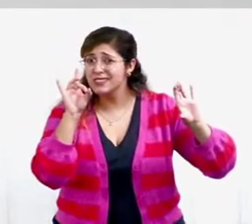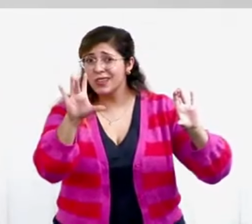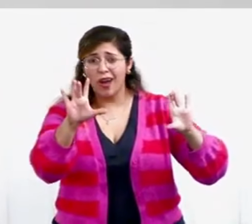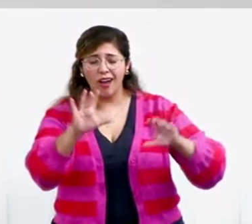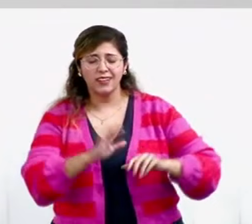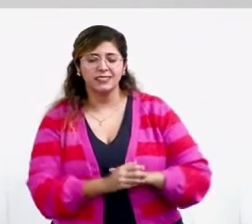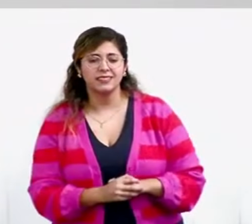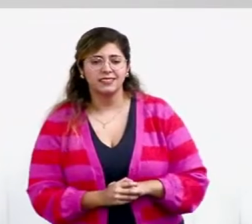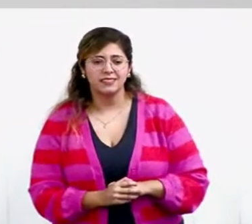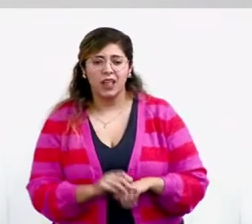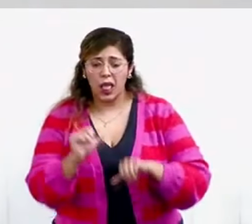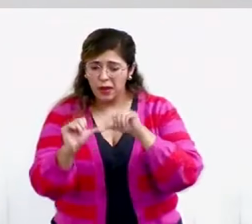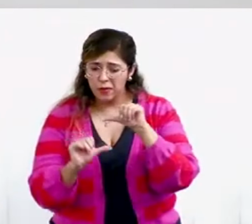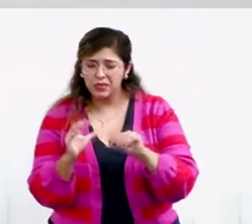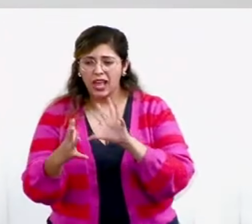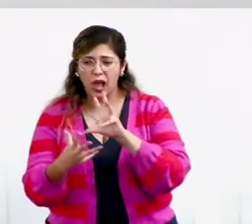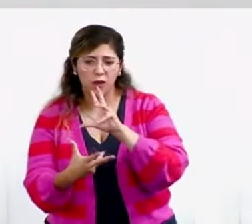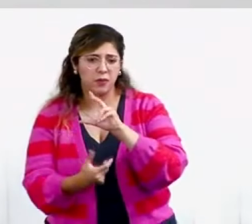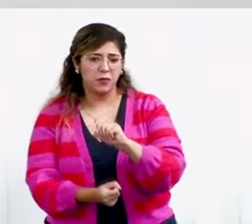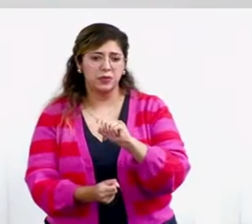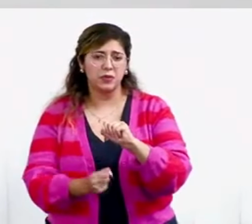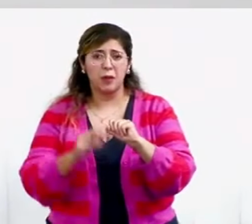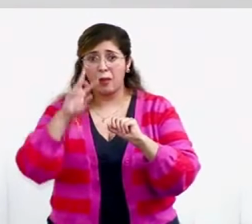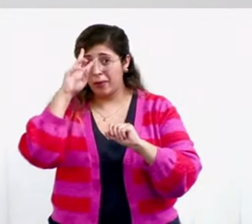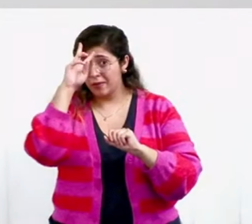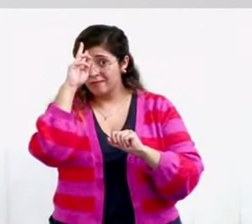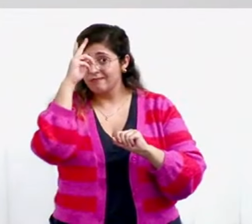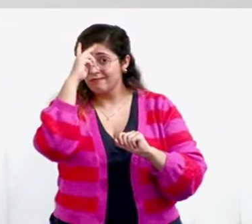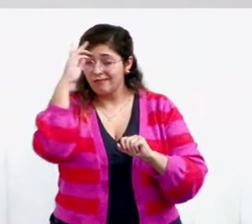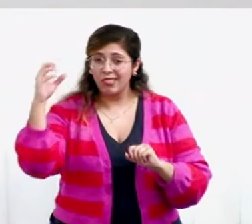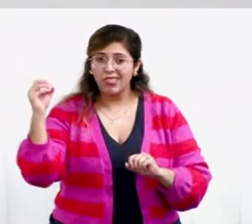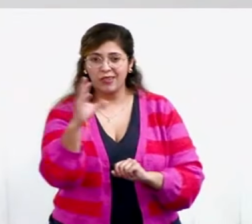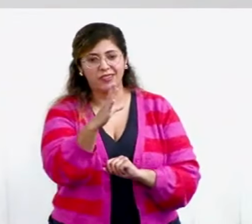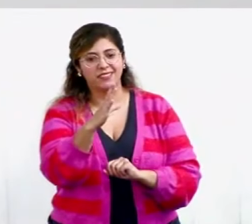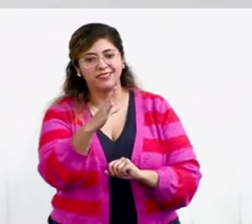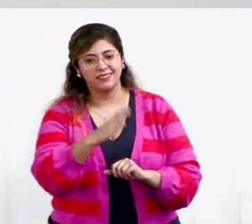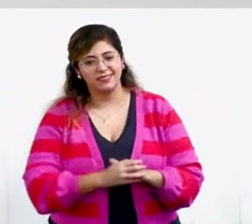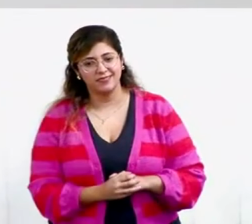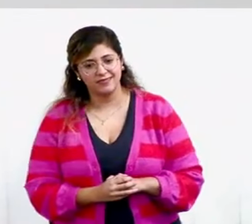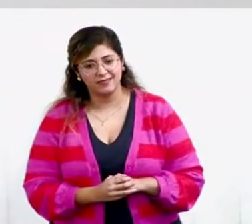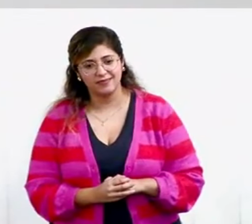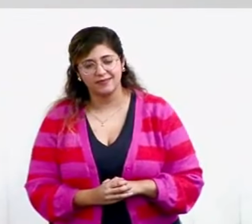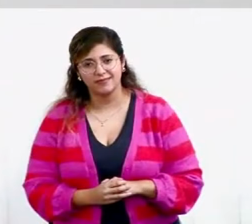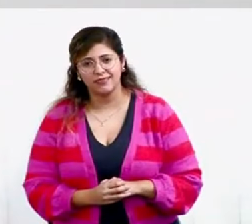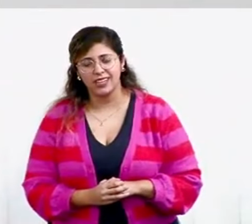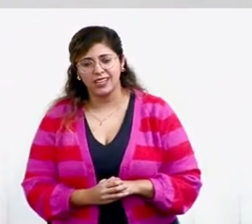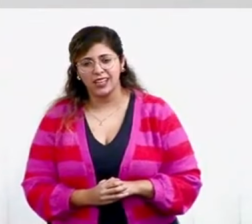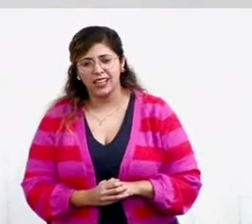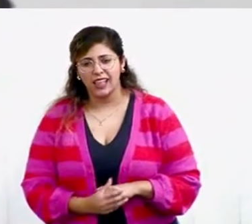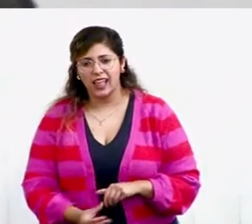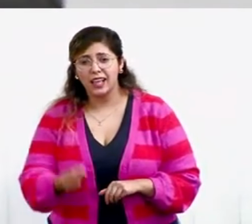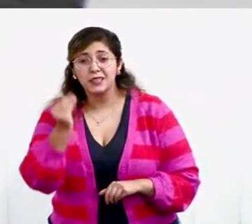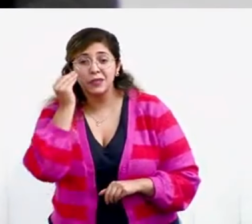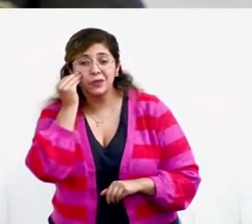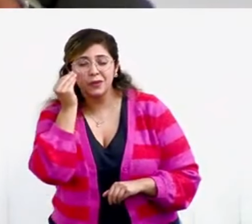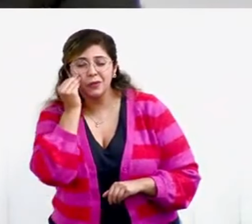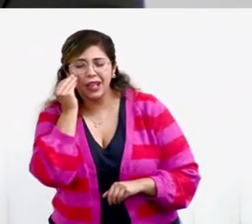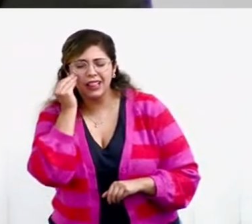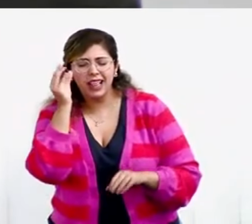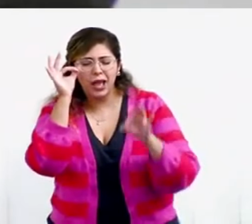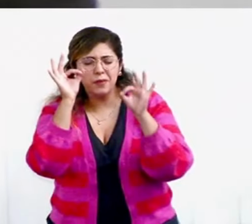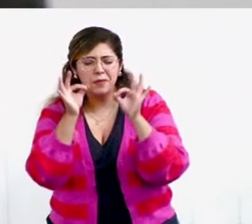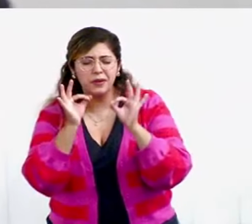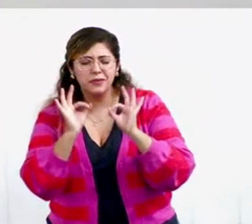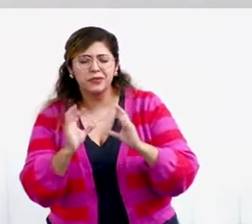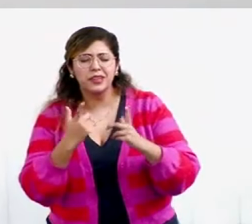para transformar o mundo pela renovação da minha mente, e assim experimentar qual seja a boa, perfeita e